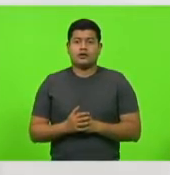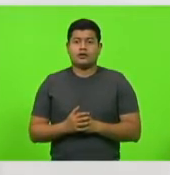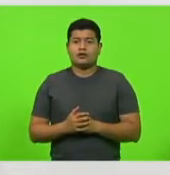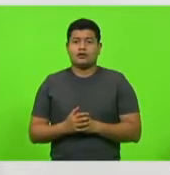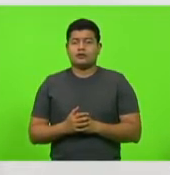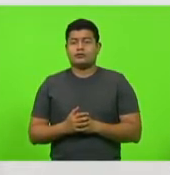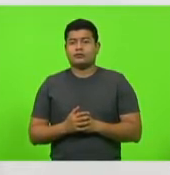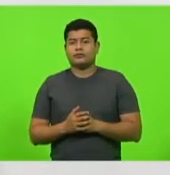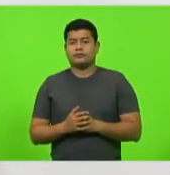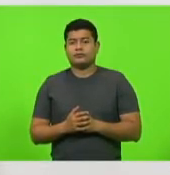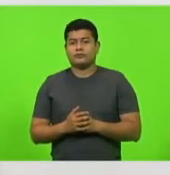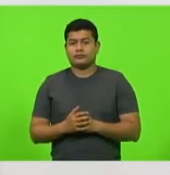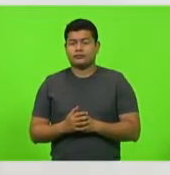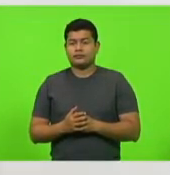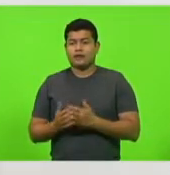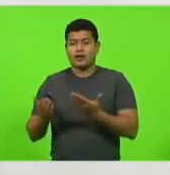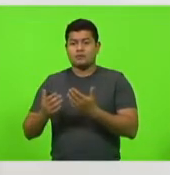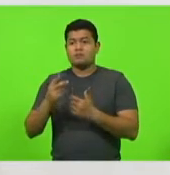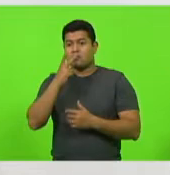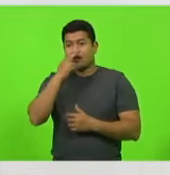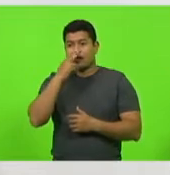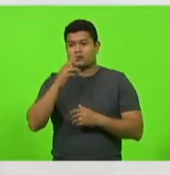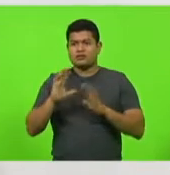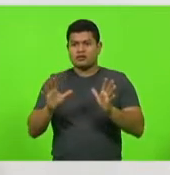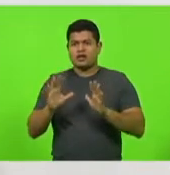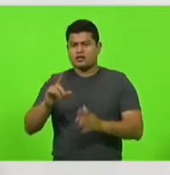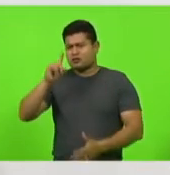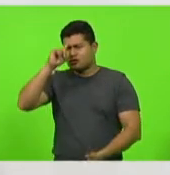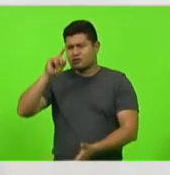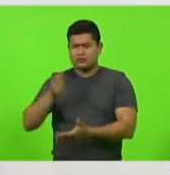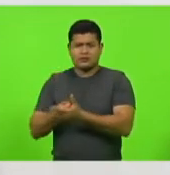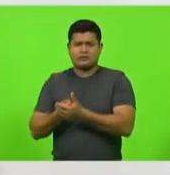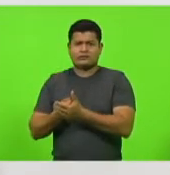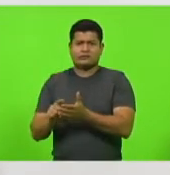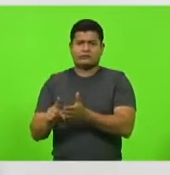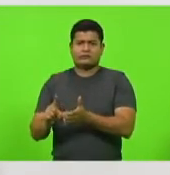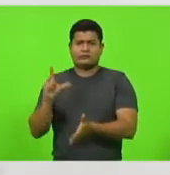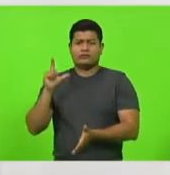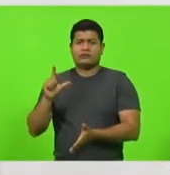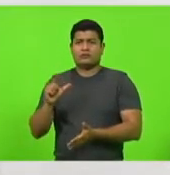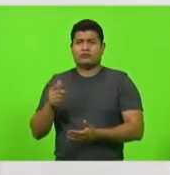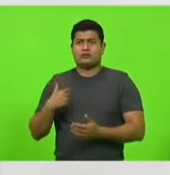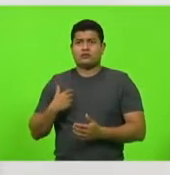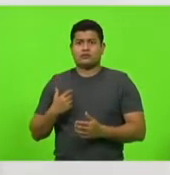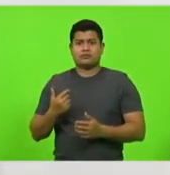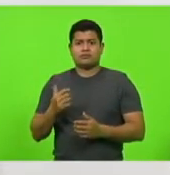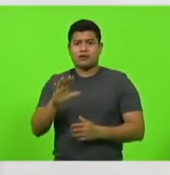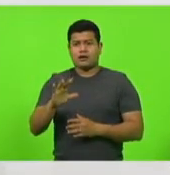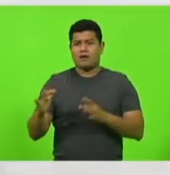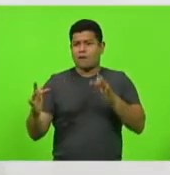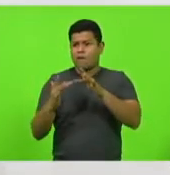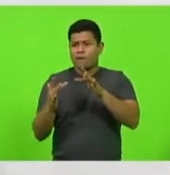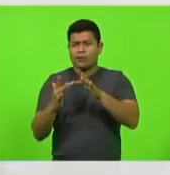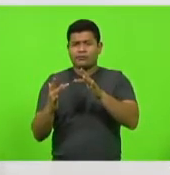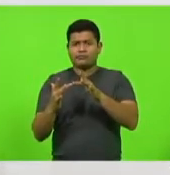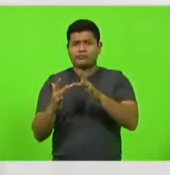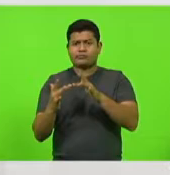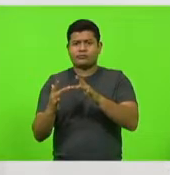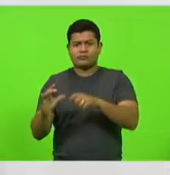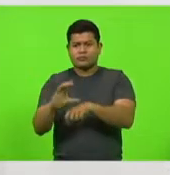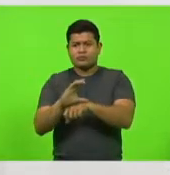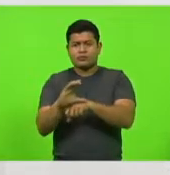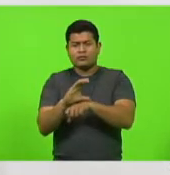da nave mãe, suas decisões não poderiam mais manter nenhum contato com a racionalidade de qualquer